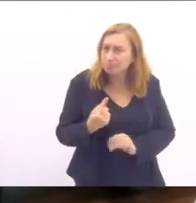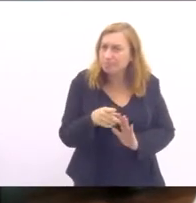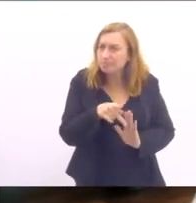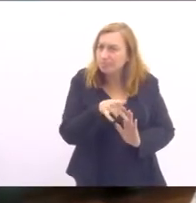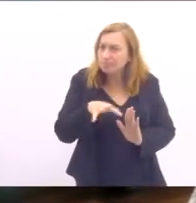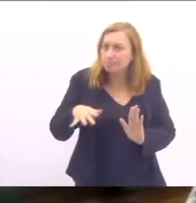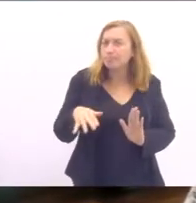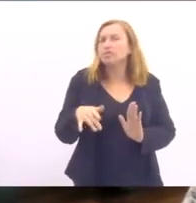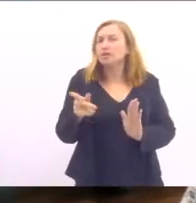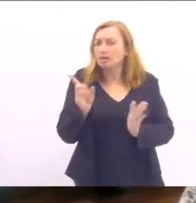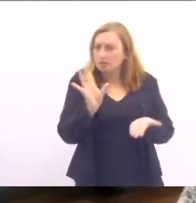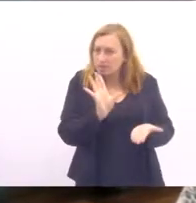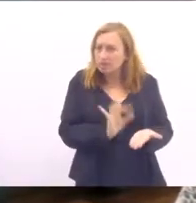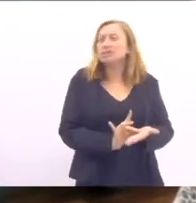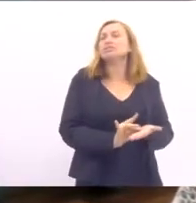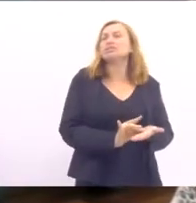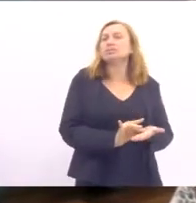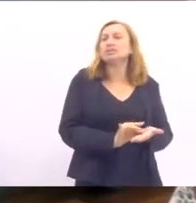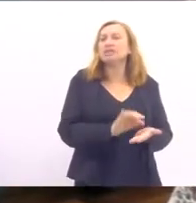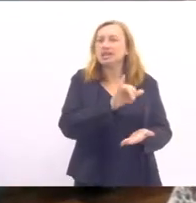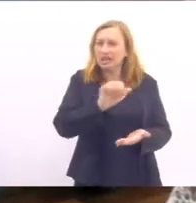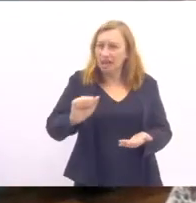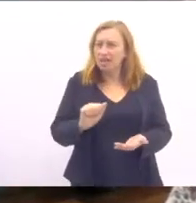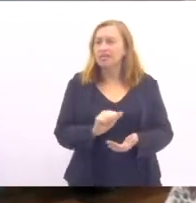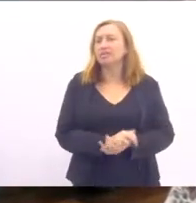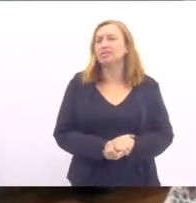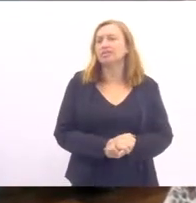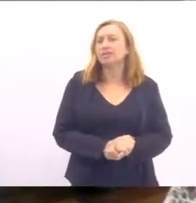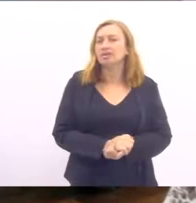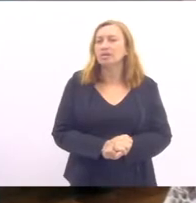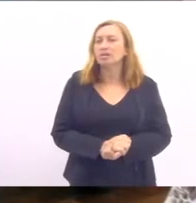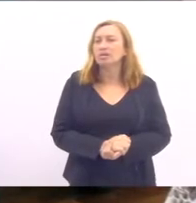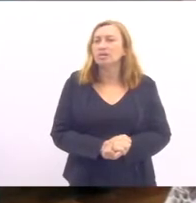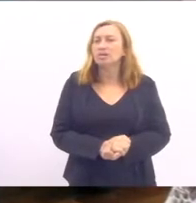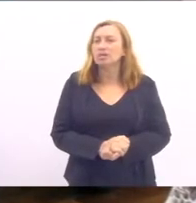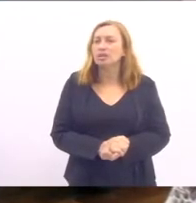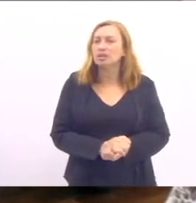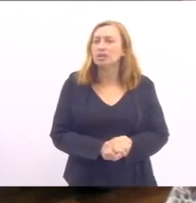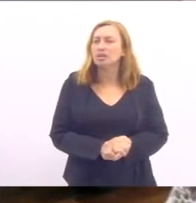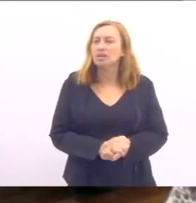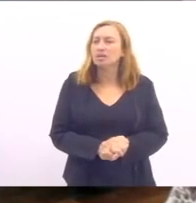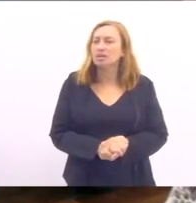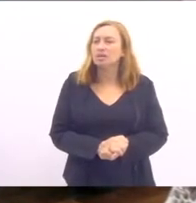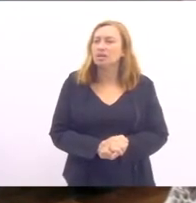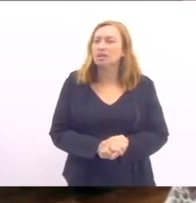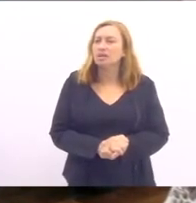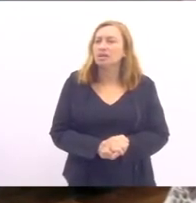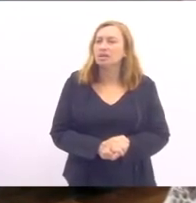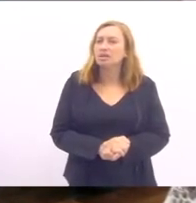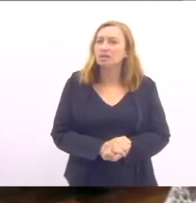protocolamos no INEA, um protocolo